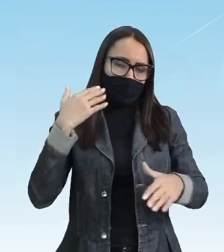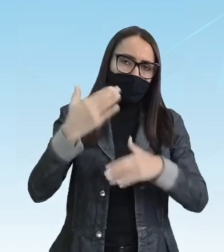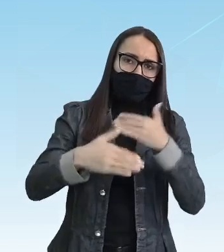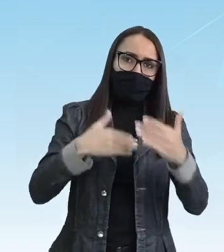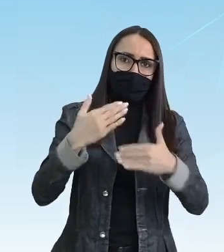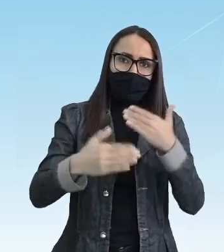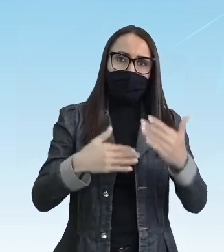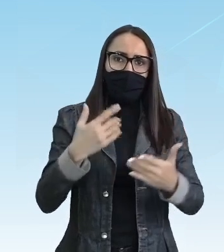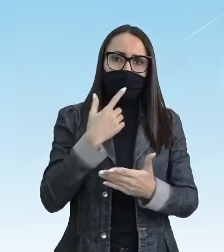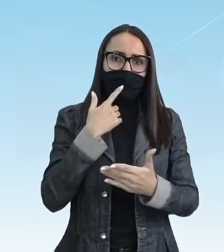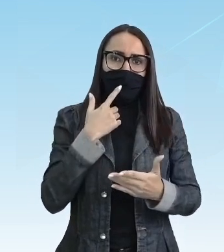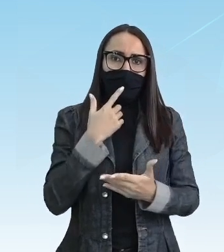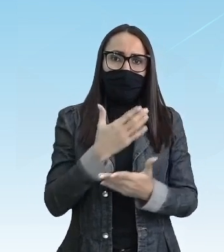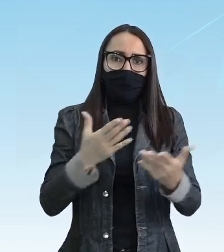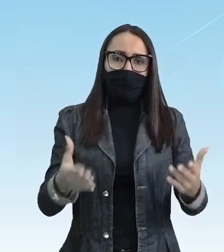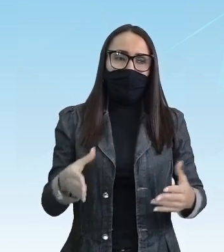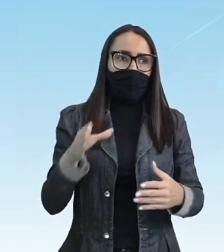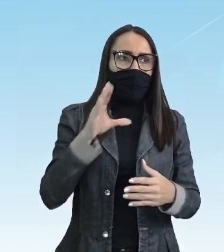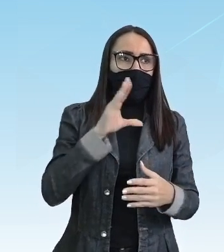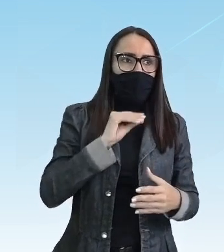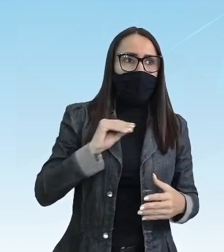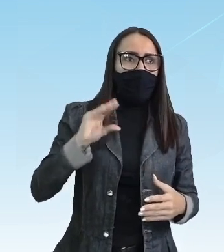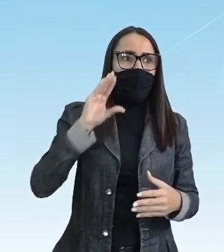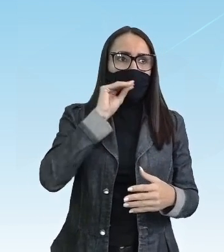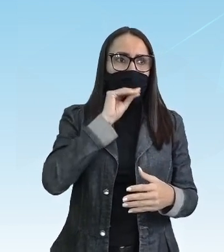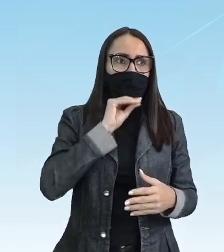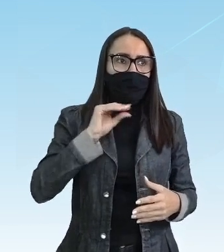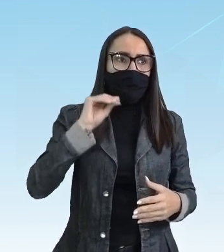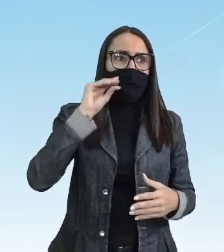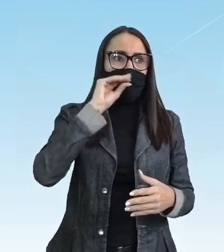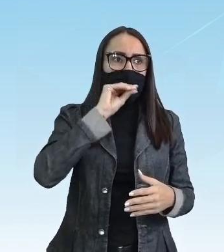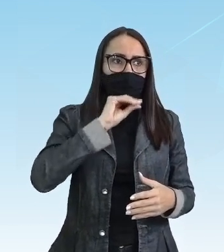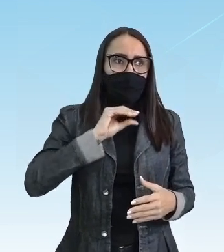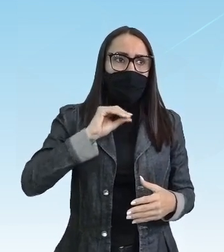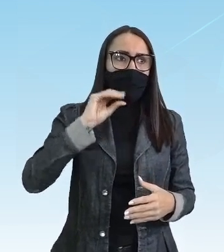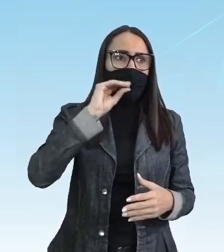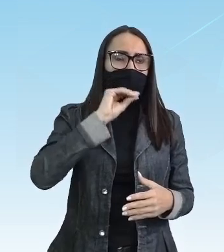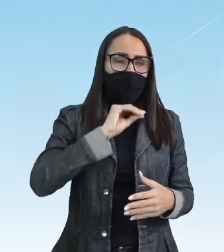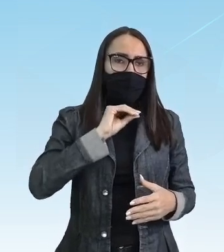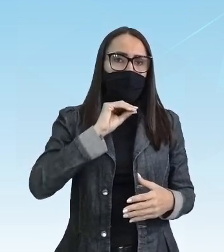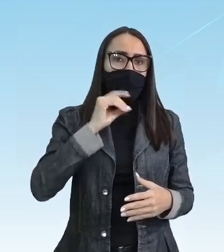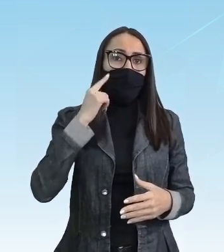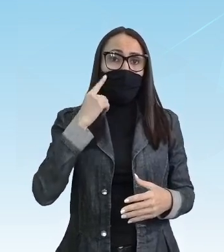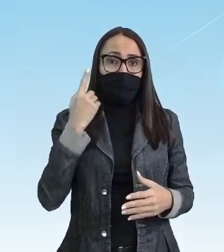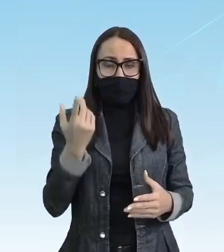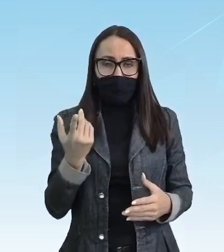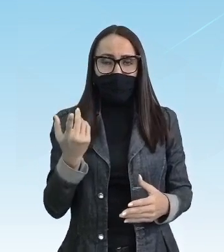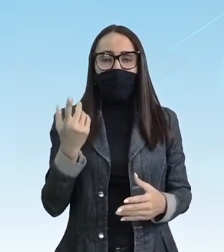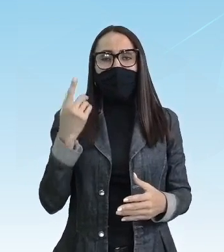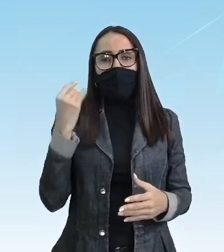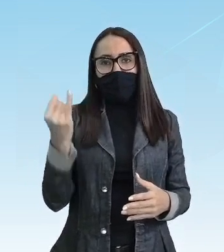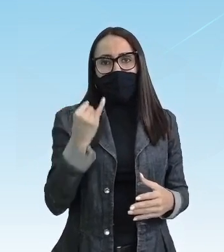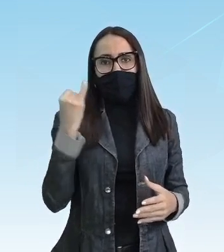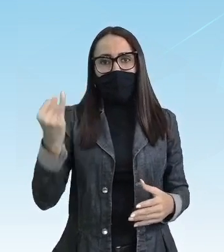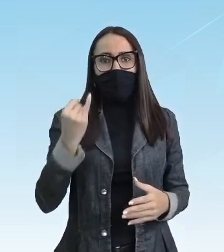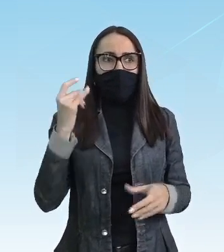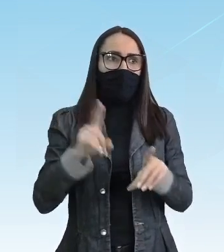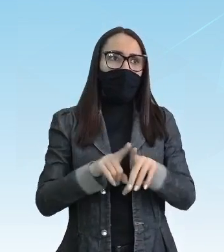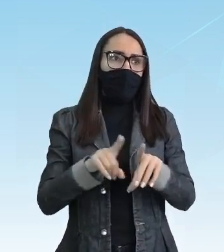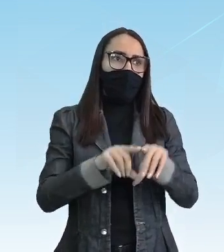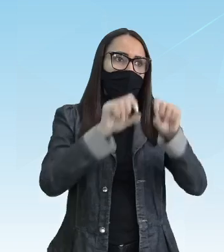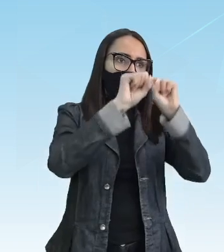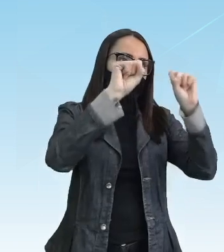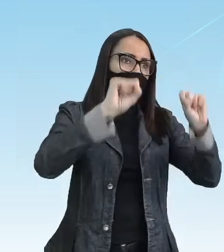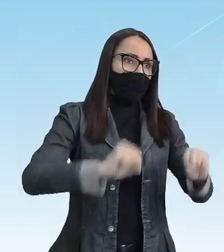de mastigação. E é claro que existe uma importância do nosso sistema